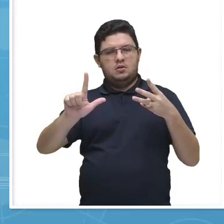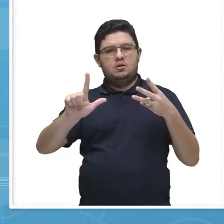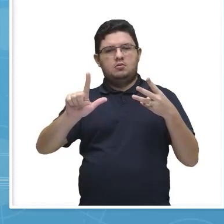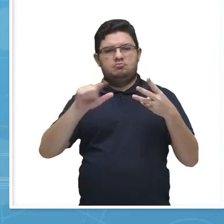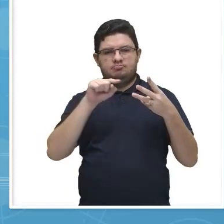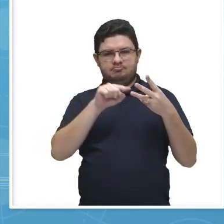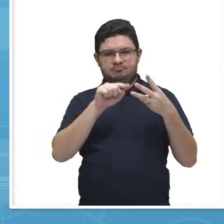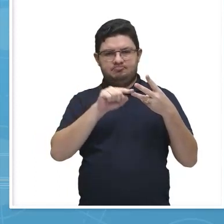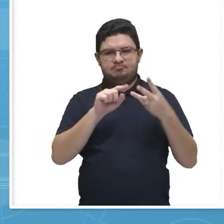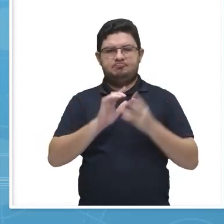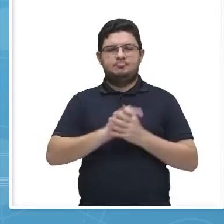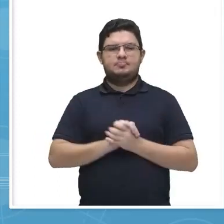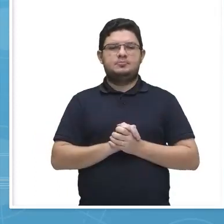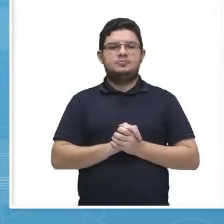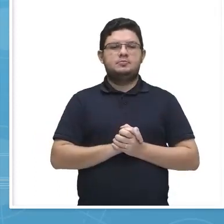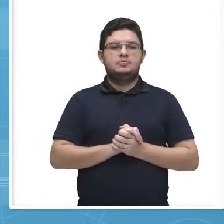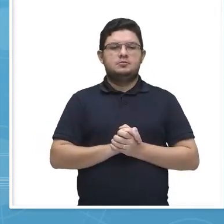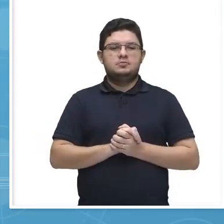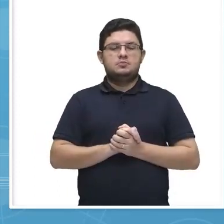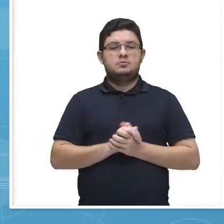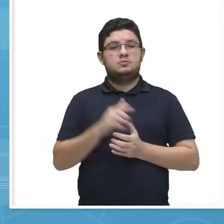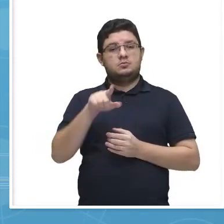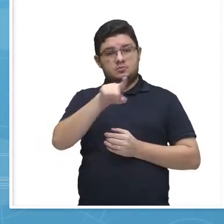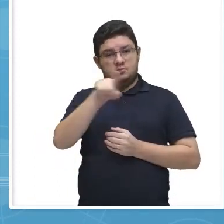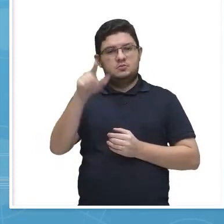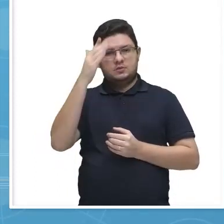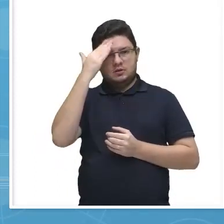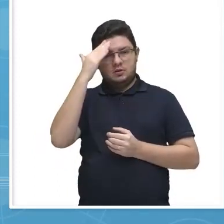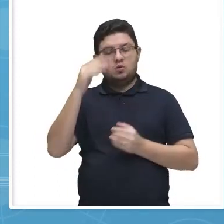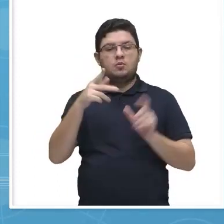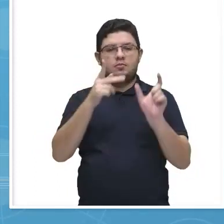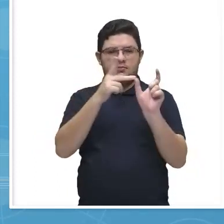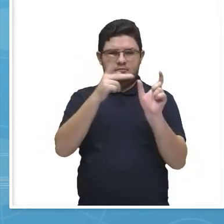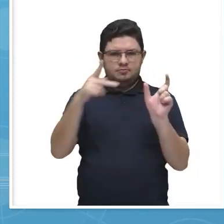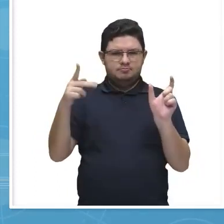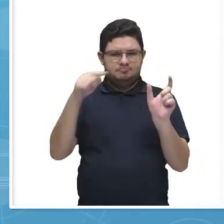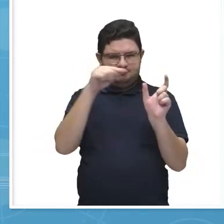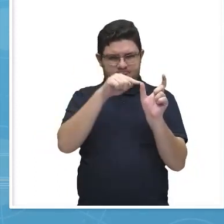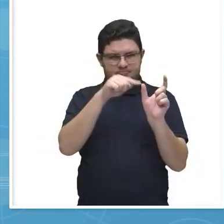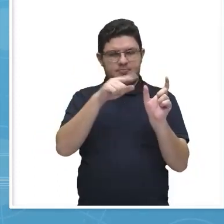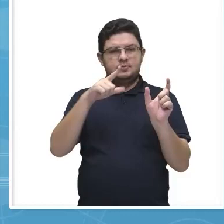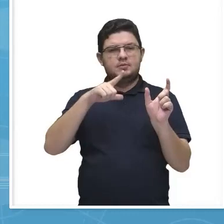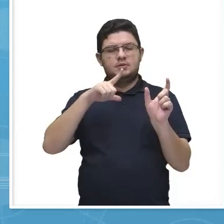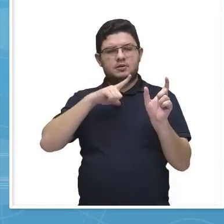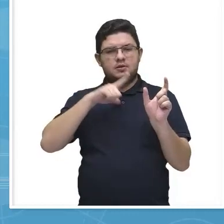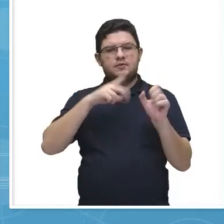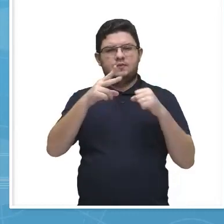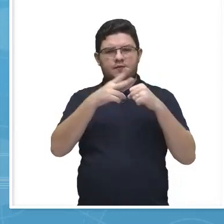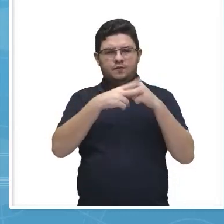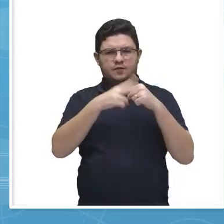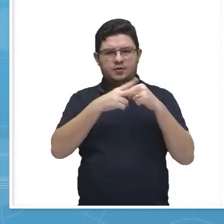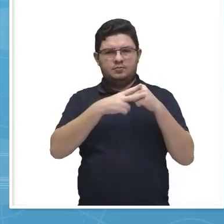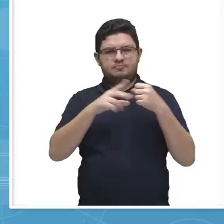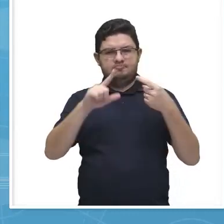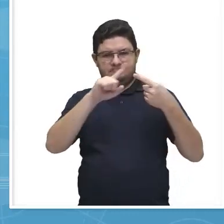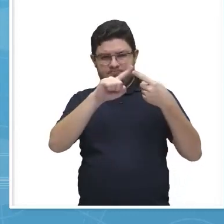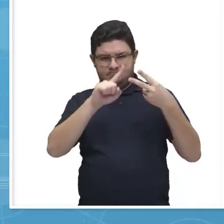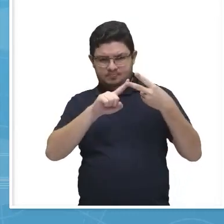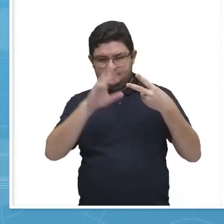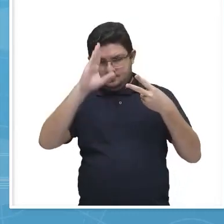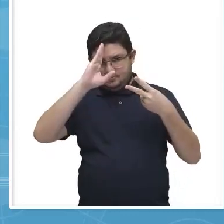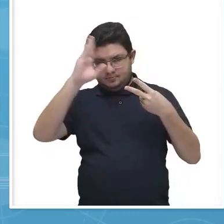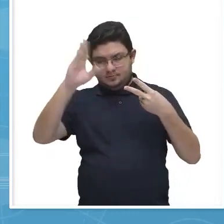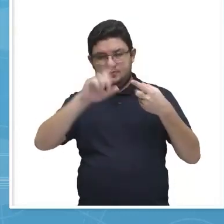de estado. Você entendeu? Predicação verbal nós temos dois tipos, né, de verbos que constituem esses